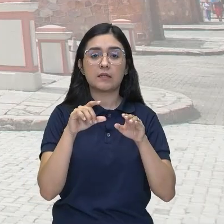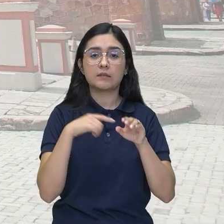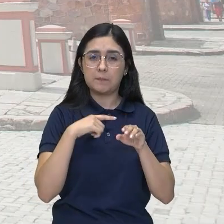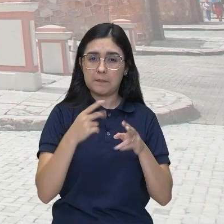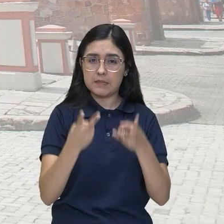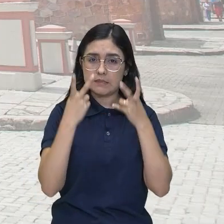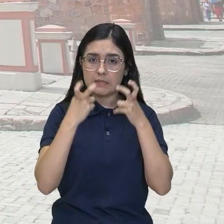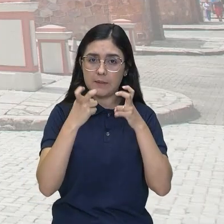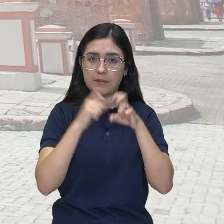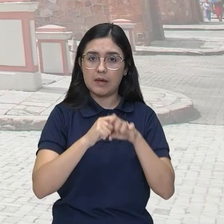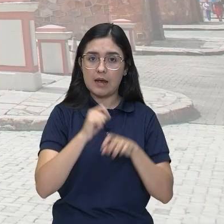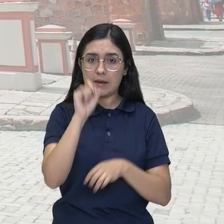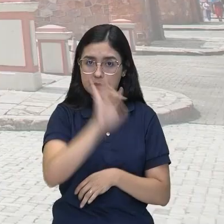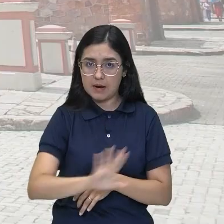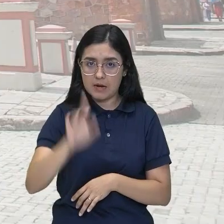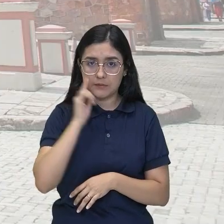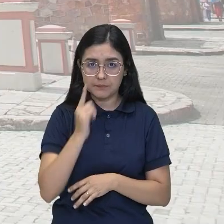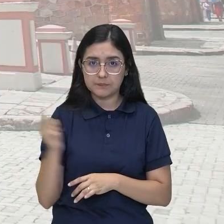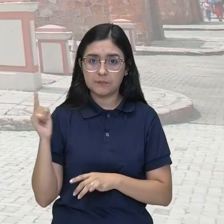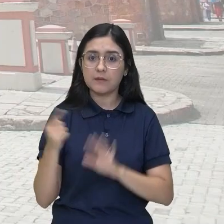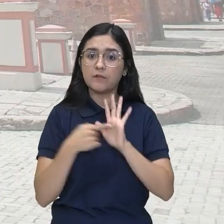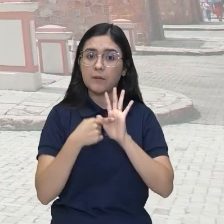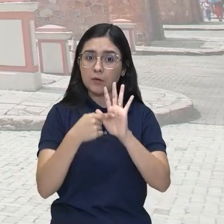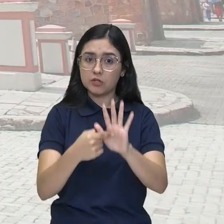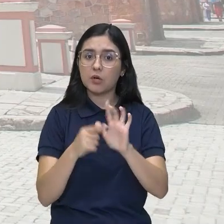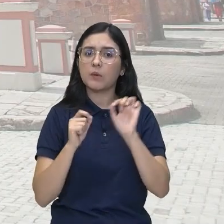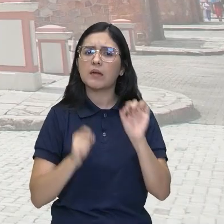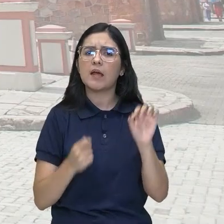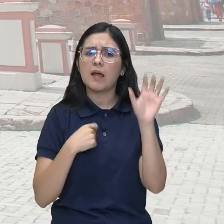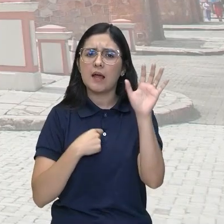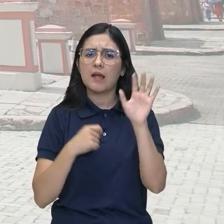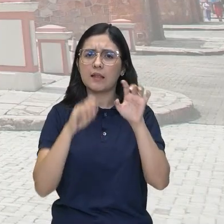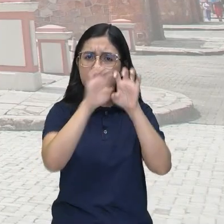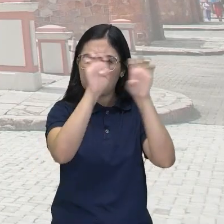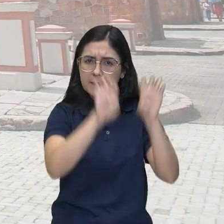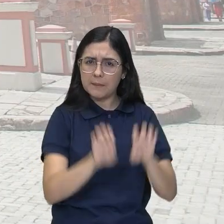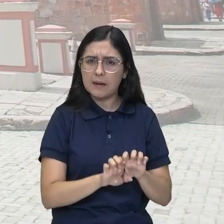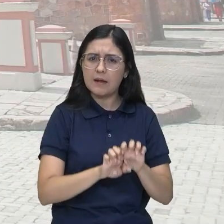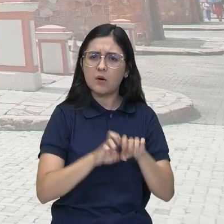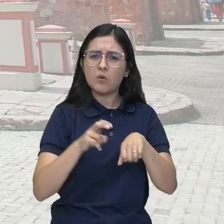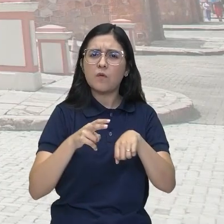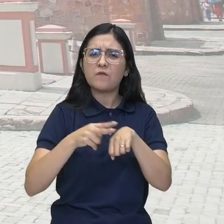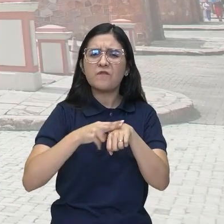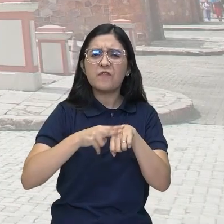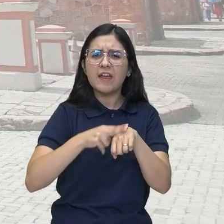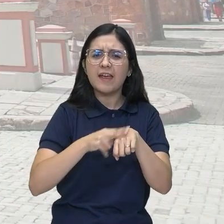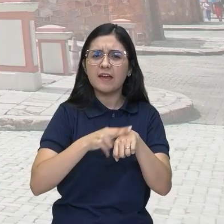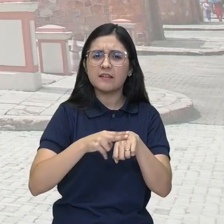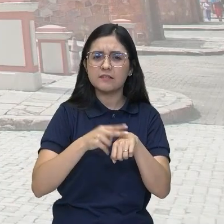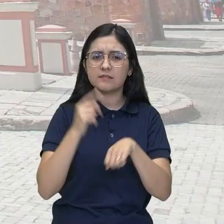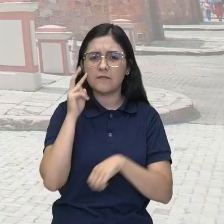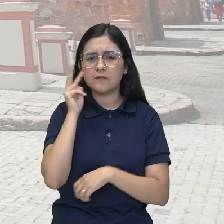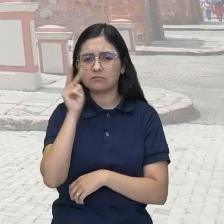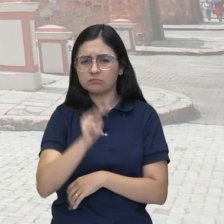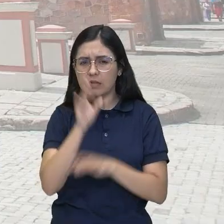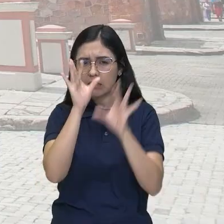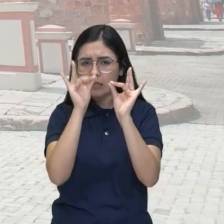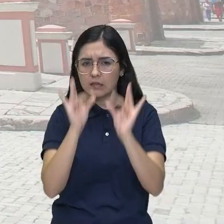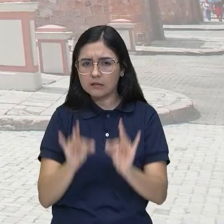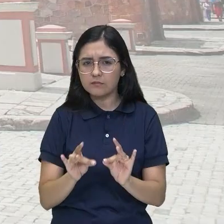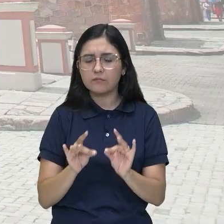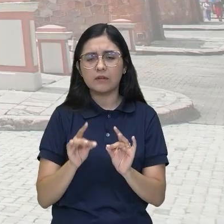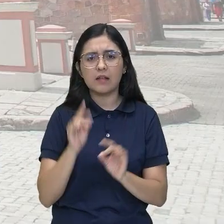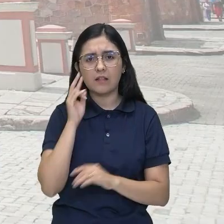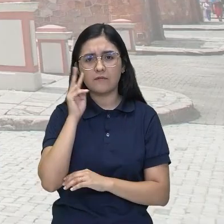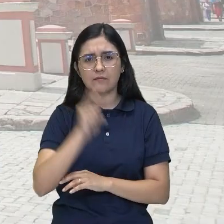vocês observarem, ela está meio esverdeada, não é verdade? Podem perceber, se você chegar bem próximo da imagem, vocês